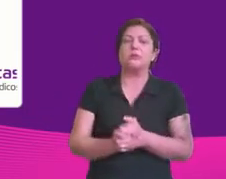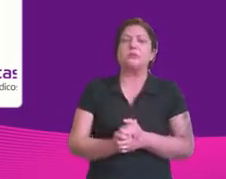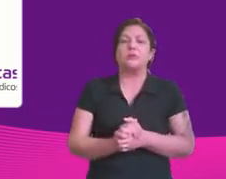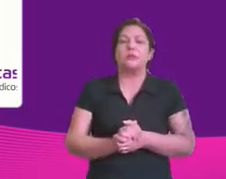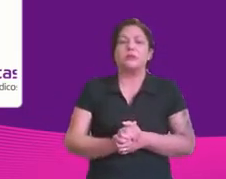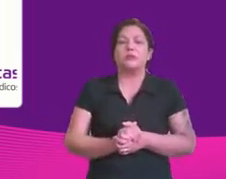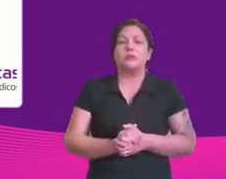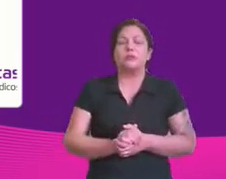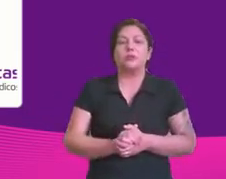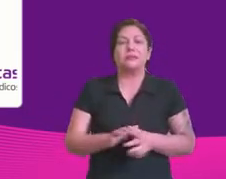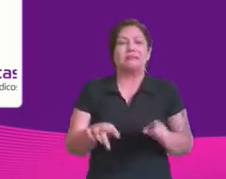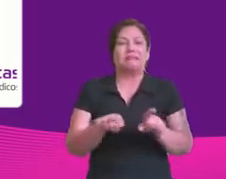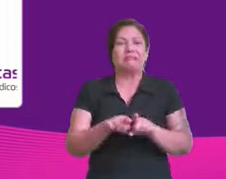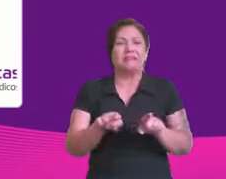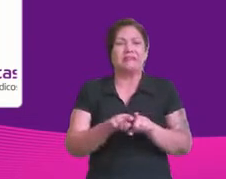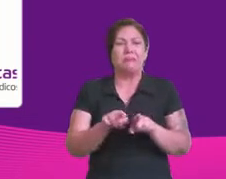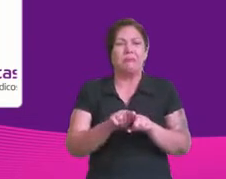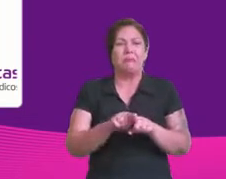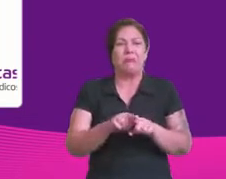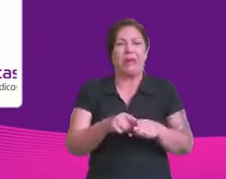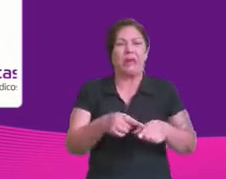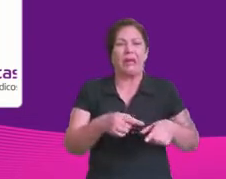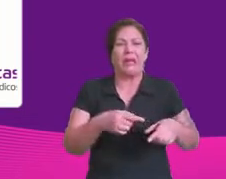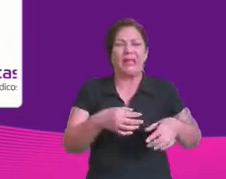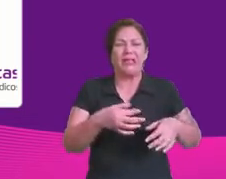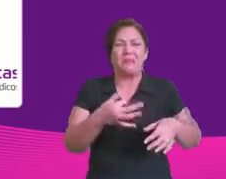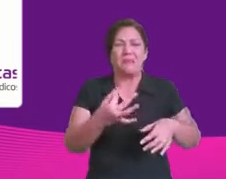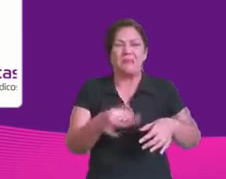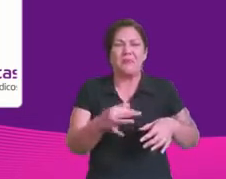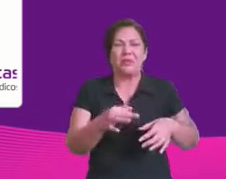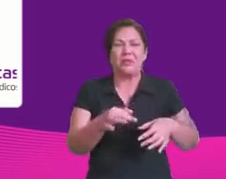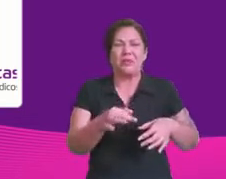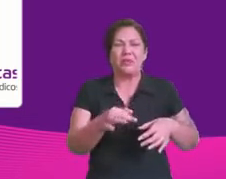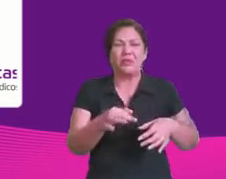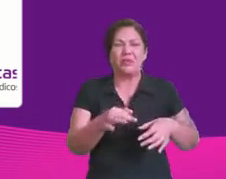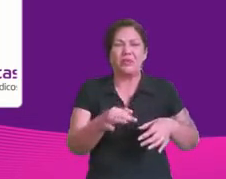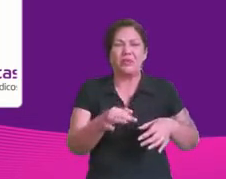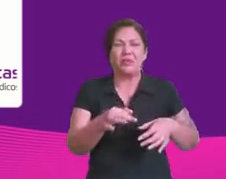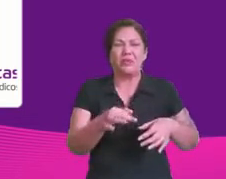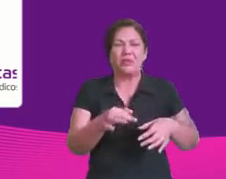uma cicatriz rósea edemaciada em antro e uma lesão